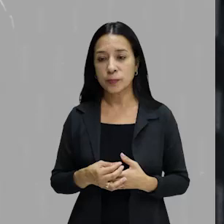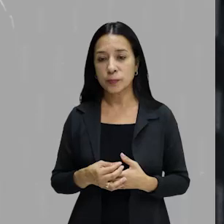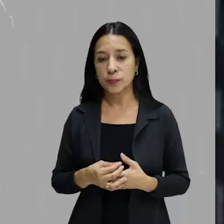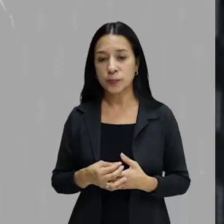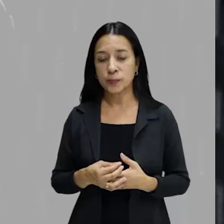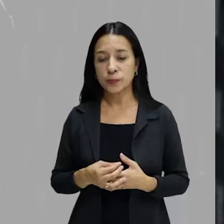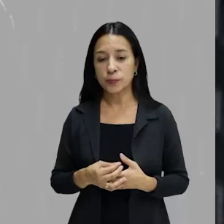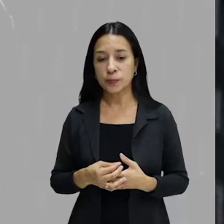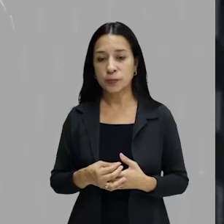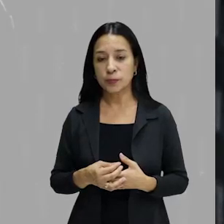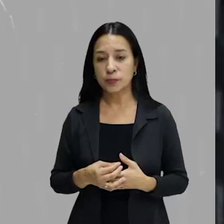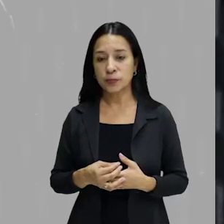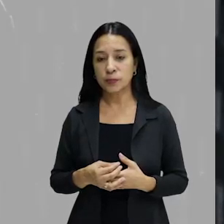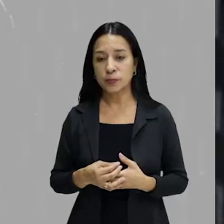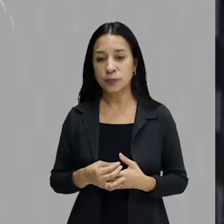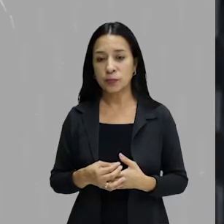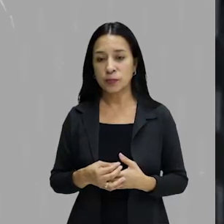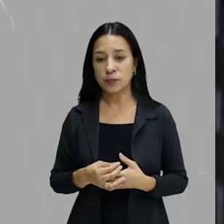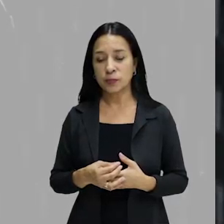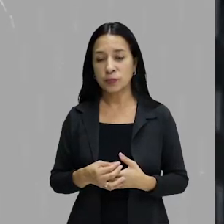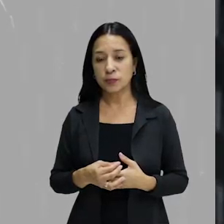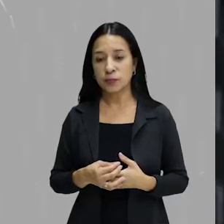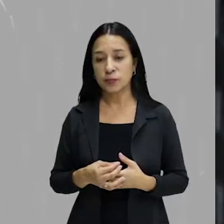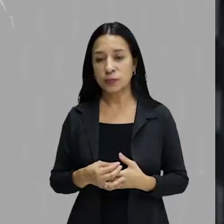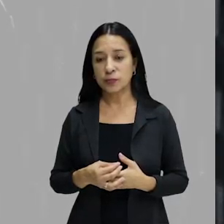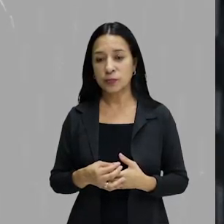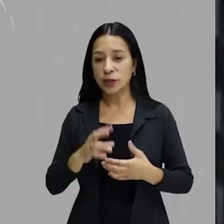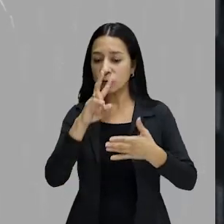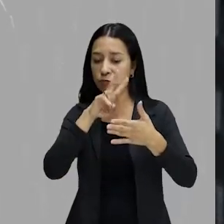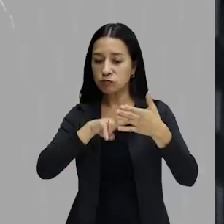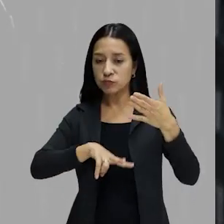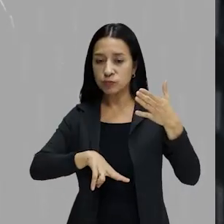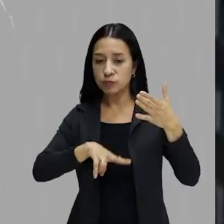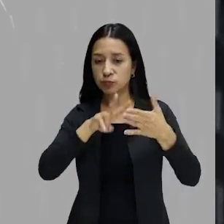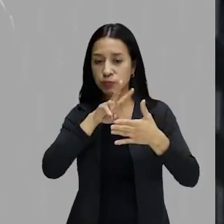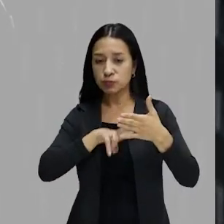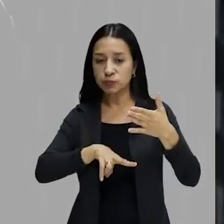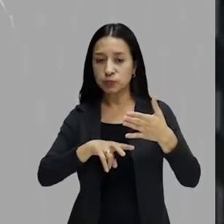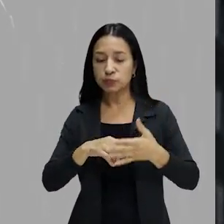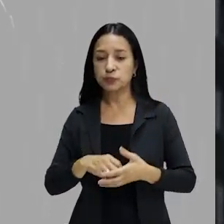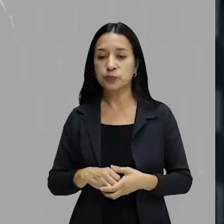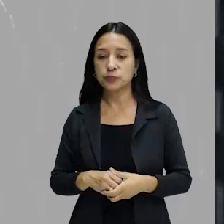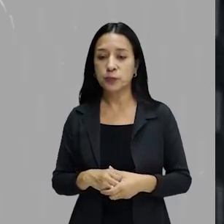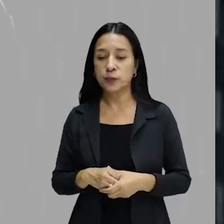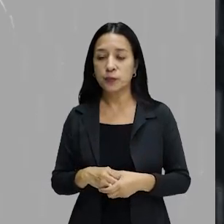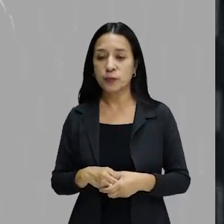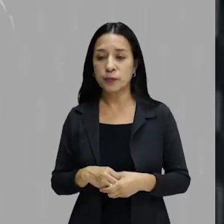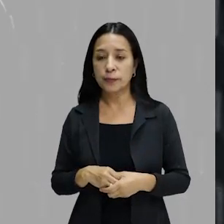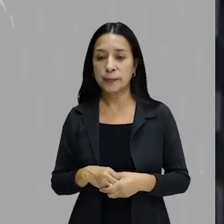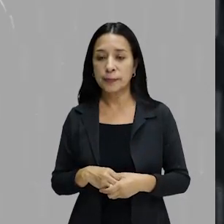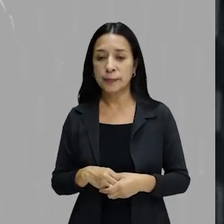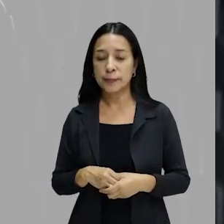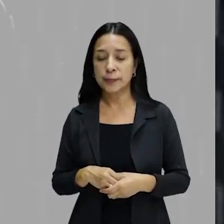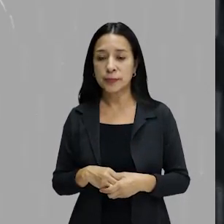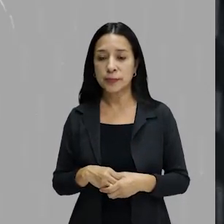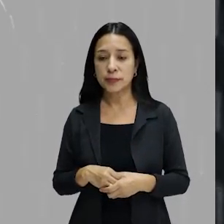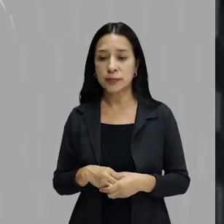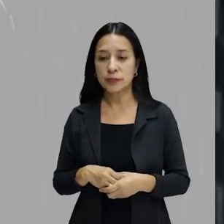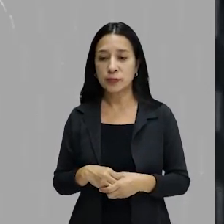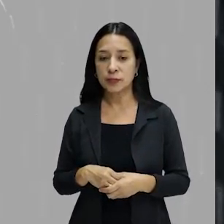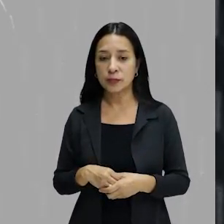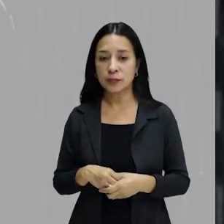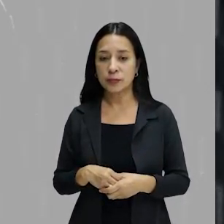lacunas, aí quando eu digo as lacunas, as quais cada afirmação pode provocar, à medida